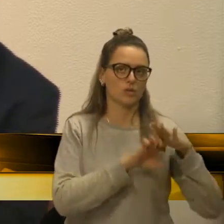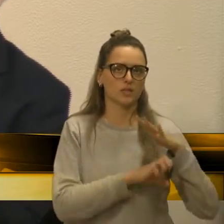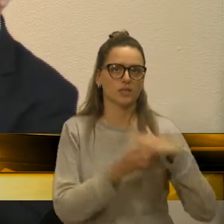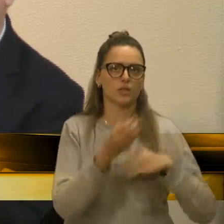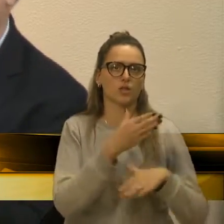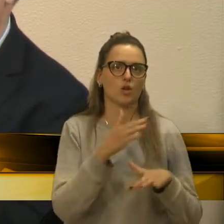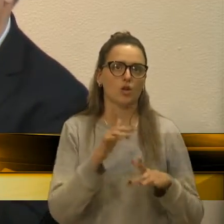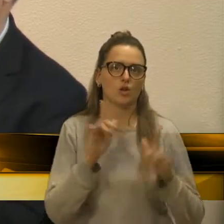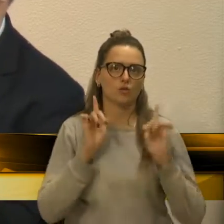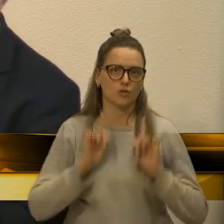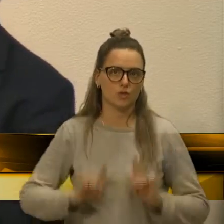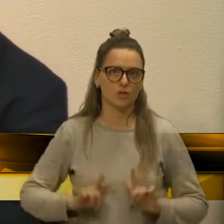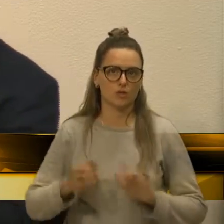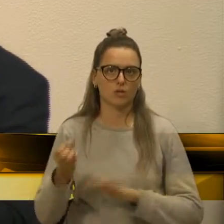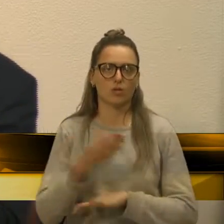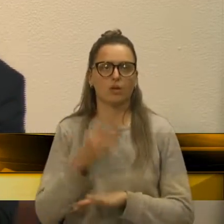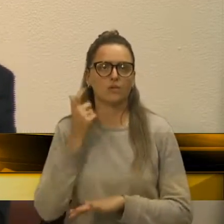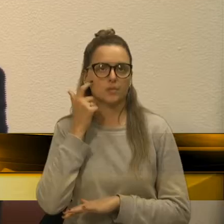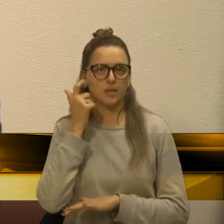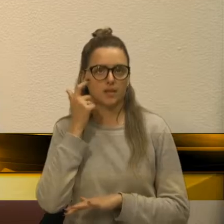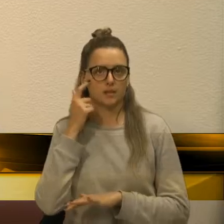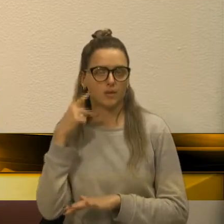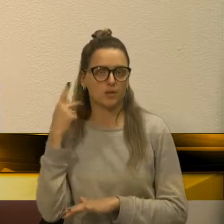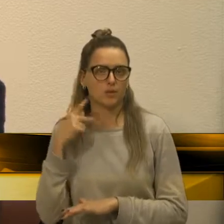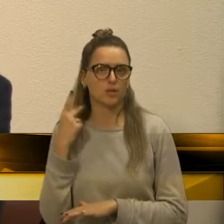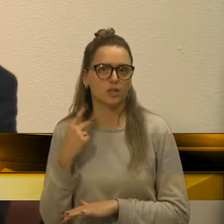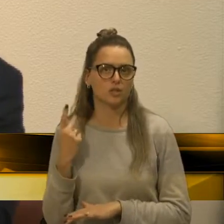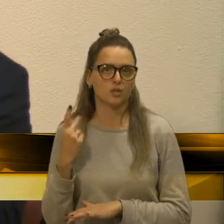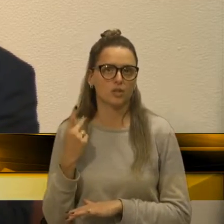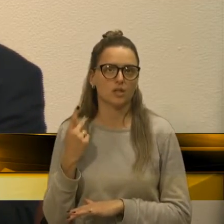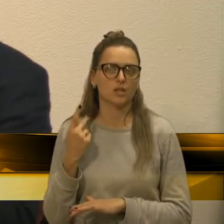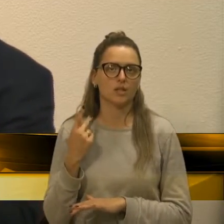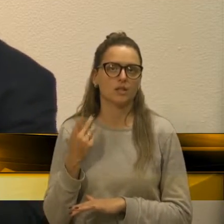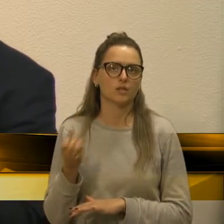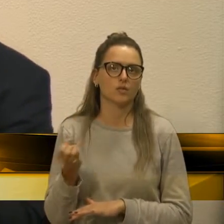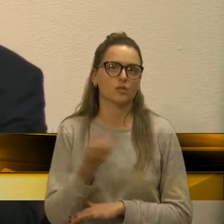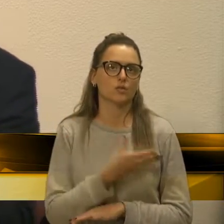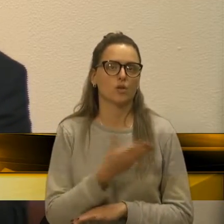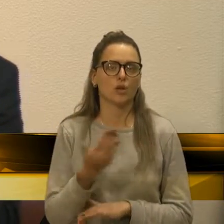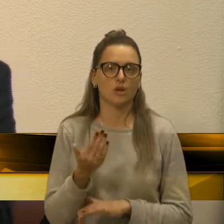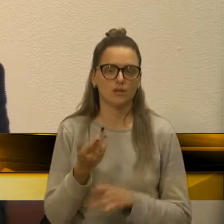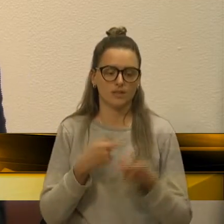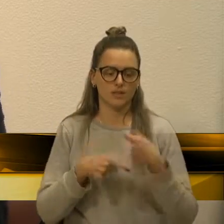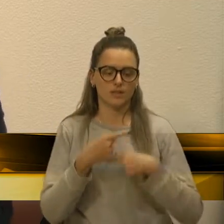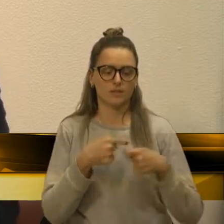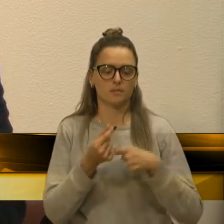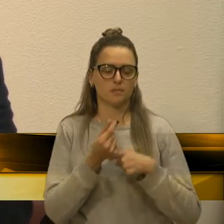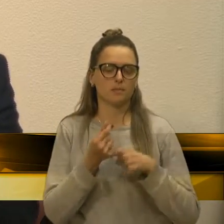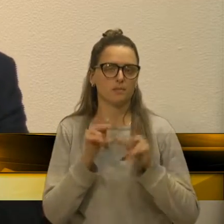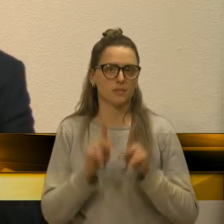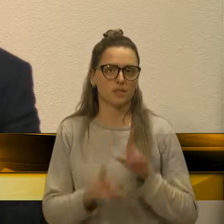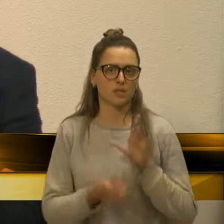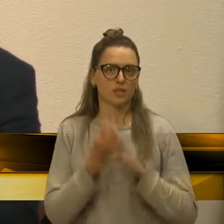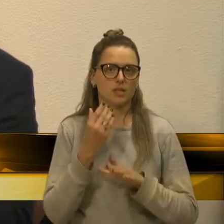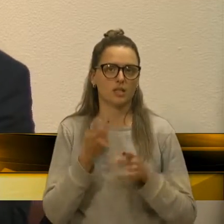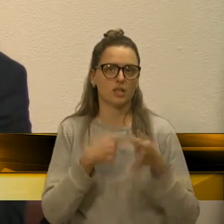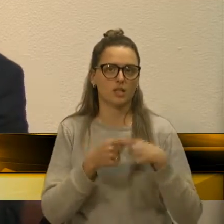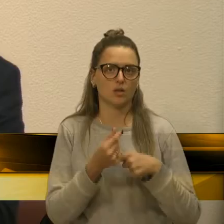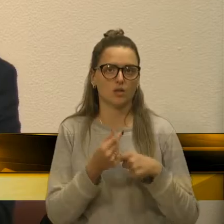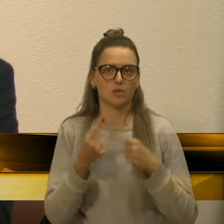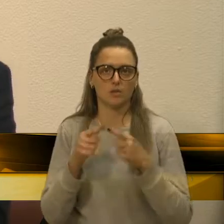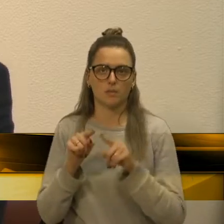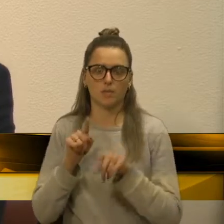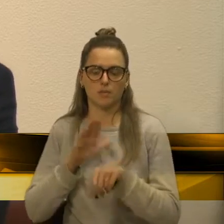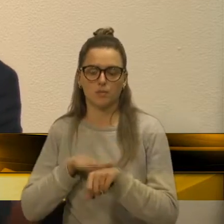gestores, os novos pensamentos políticos, enfim, os novos gurus da economia pensam isso, mas na hora que tem que construir